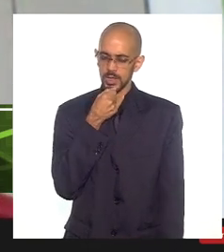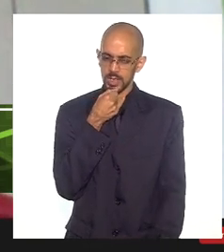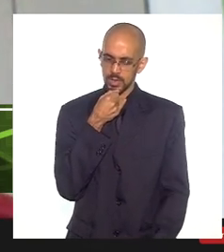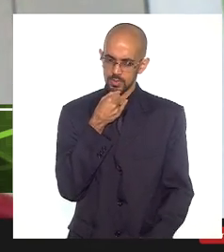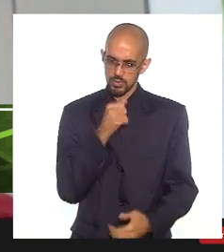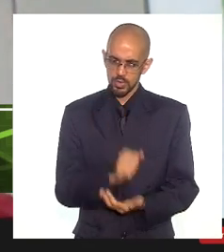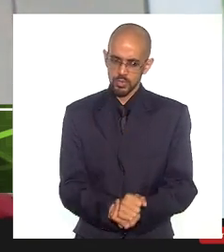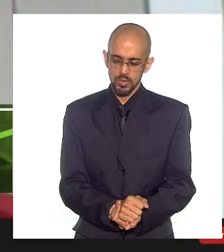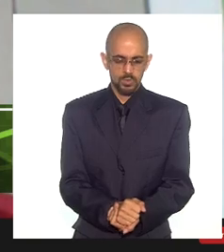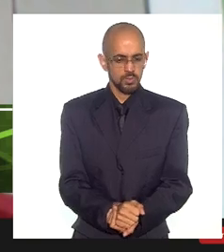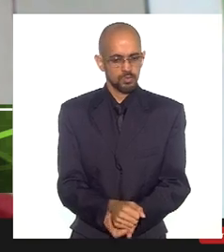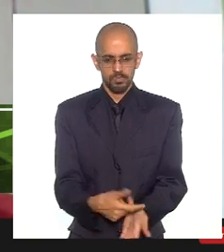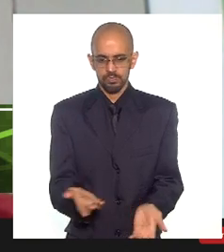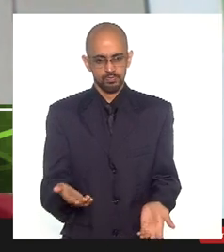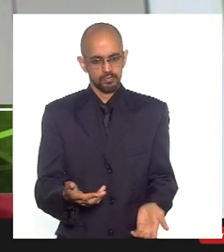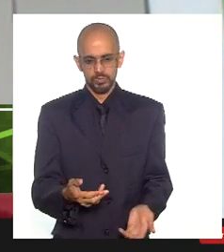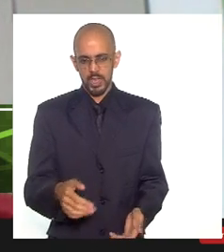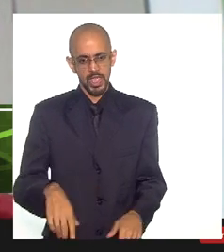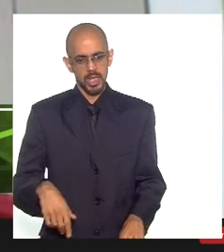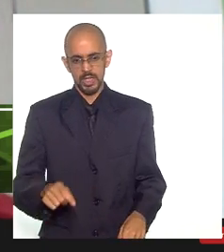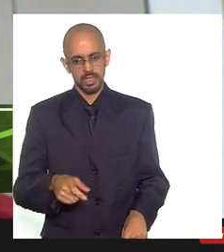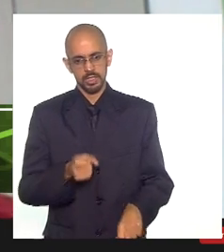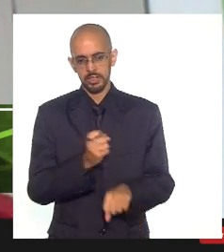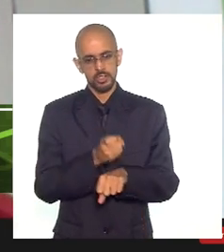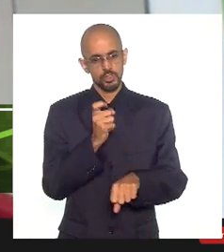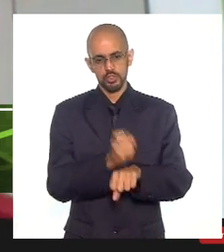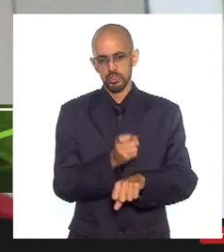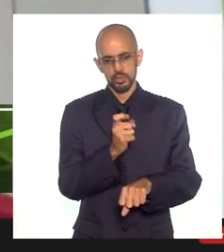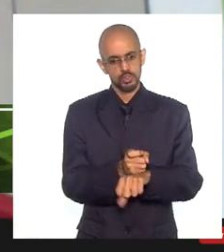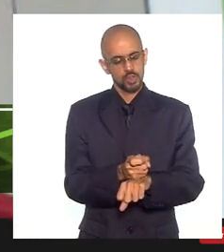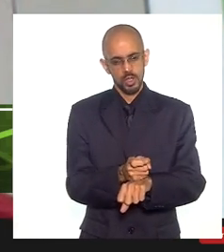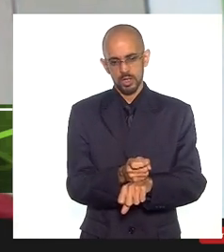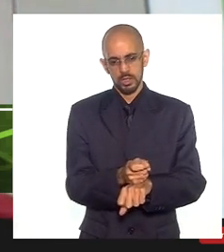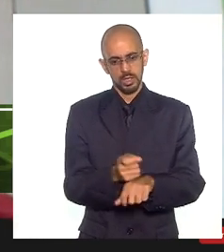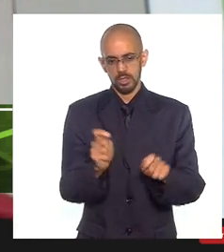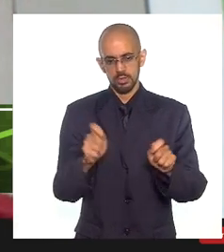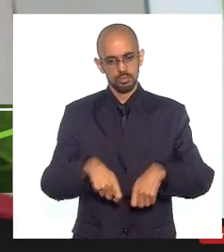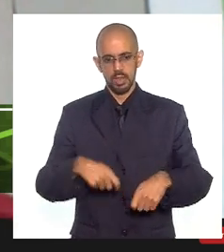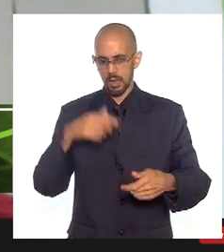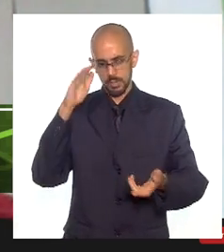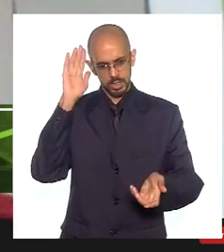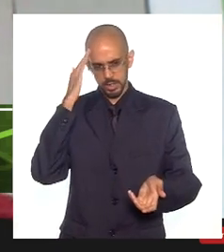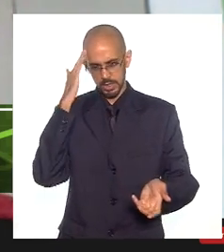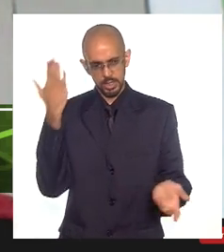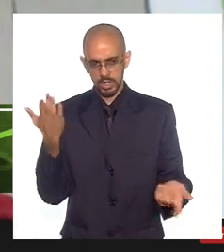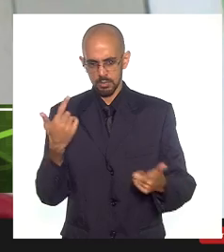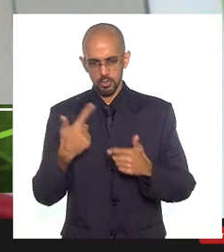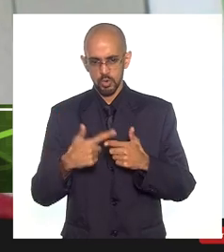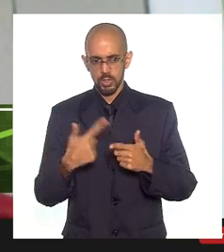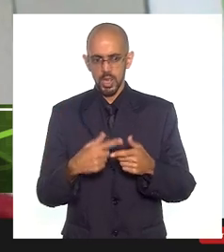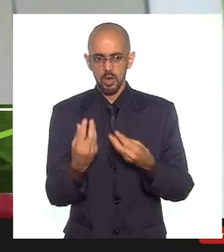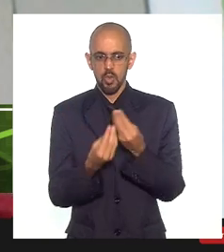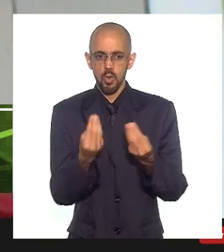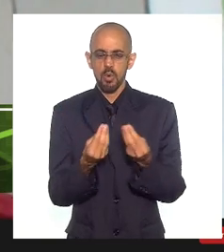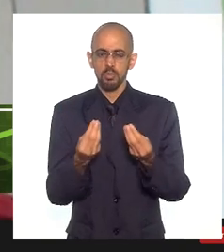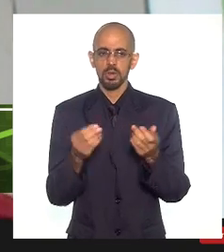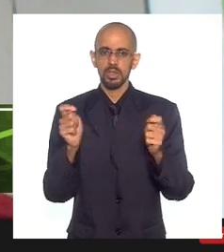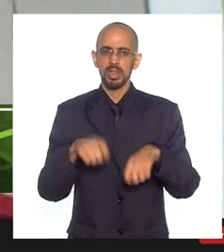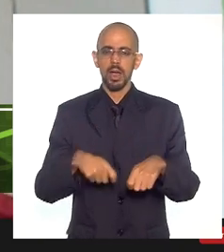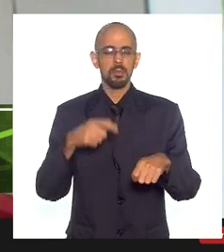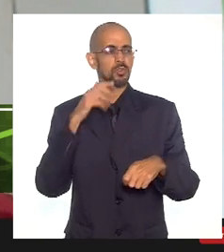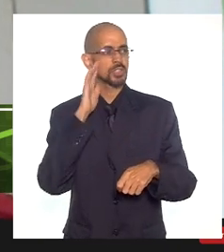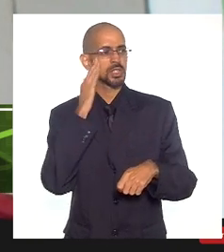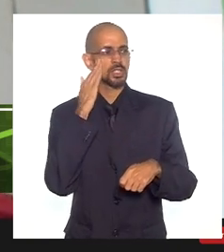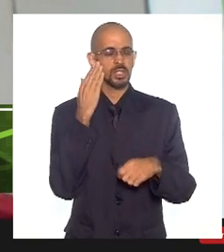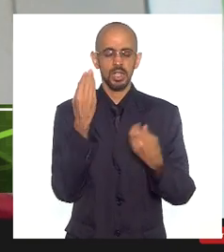Lamentável, patético e obscurantista. Como é que pode você imaginar que vai acabar, de